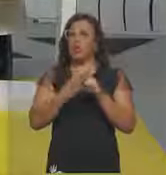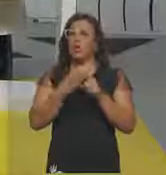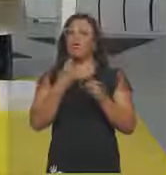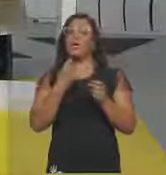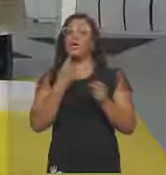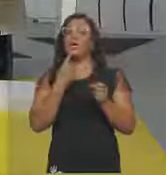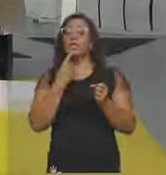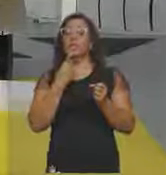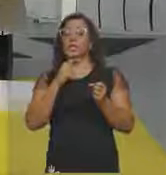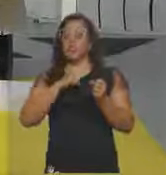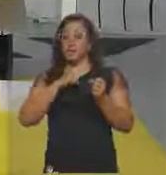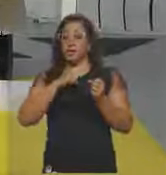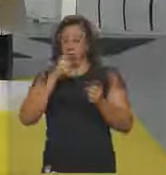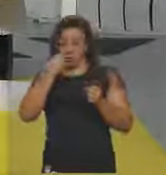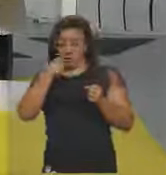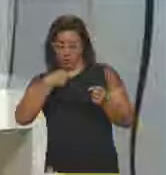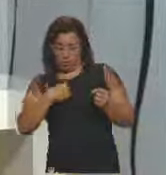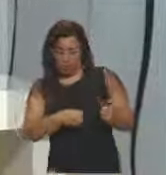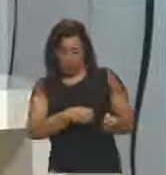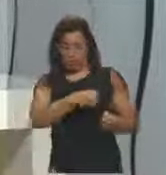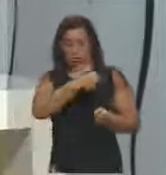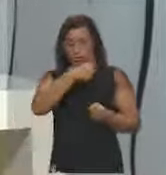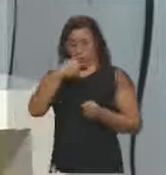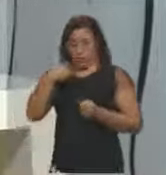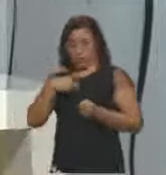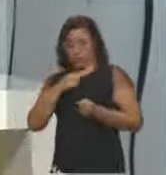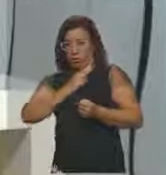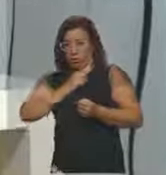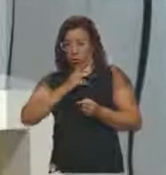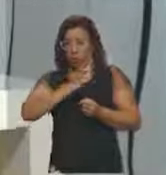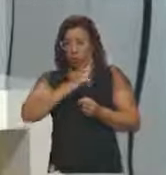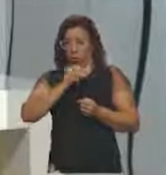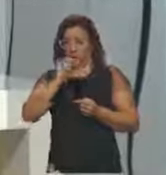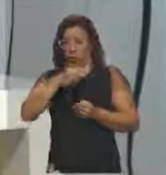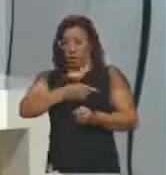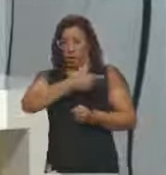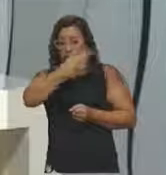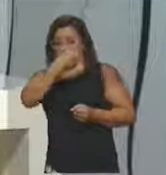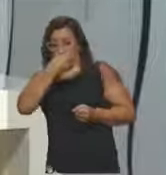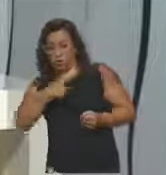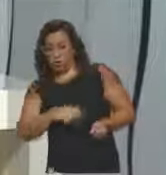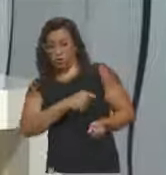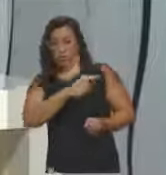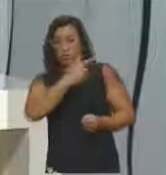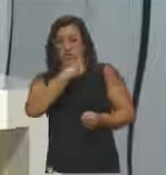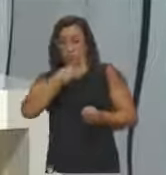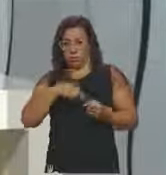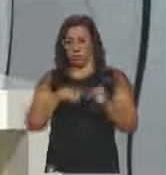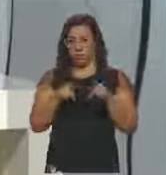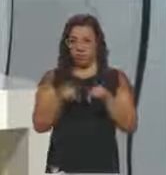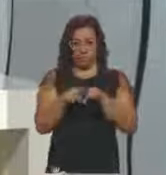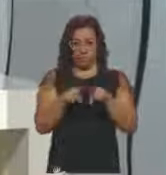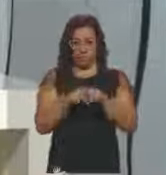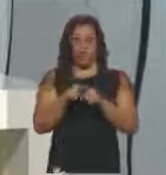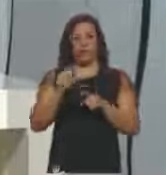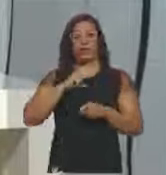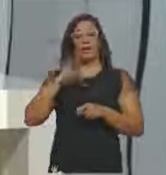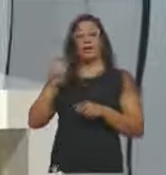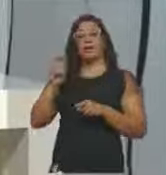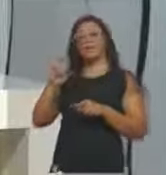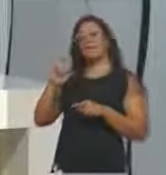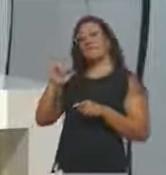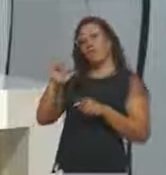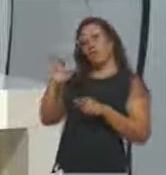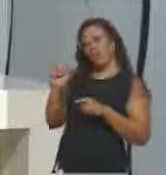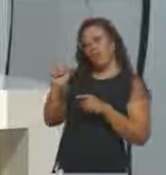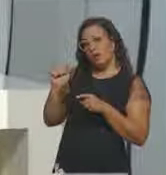ventrículo esquerdo e passa pela artéria aorta para ser bombeado por todo o corpo. E nós temos aí as veias. As